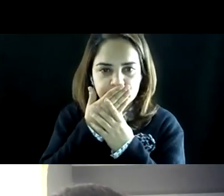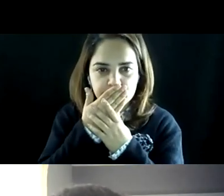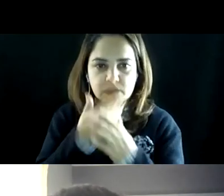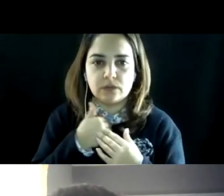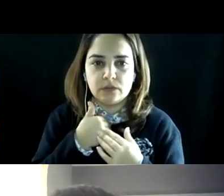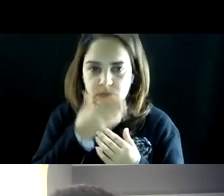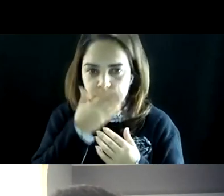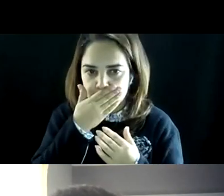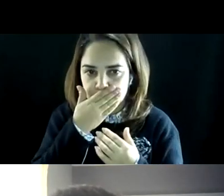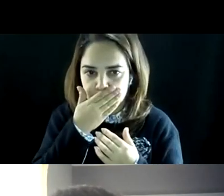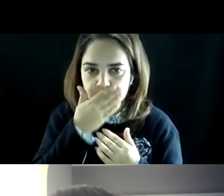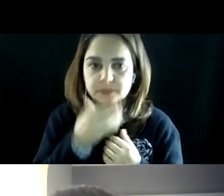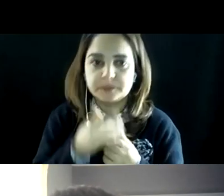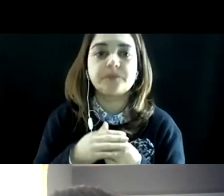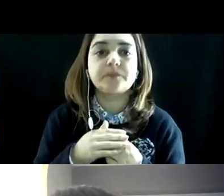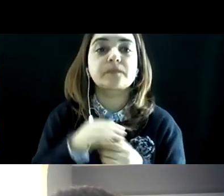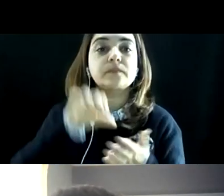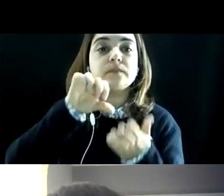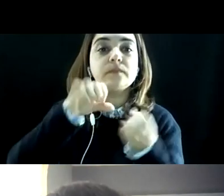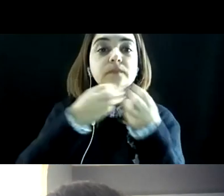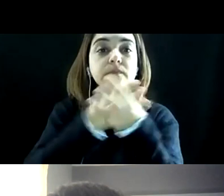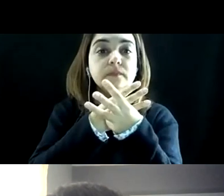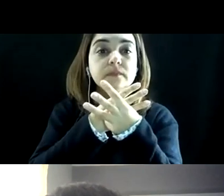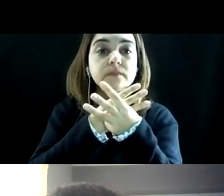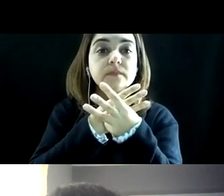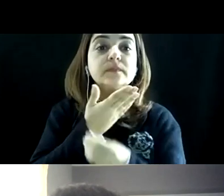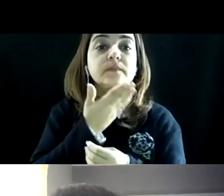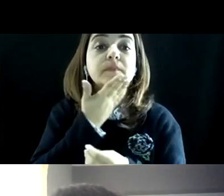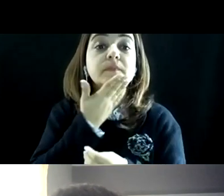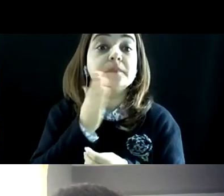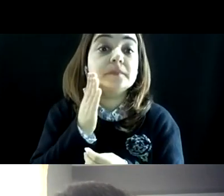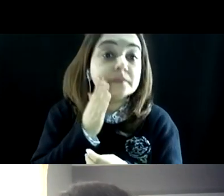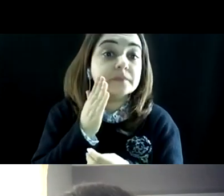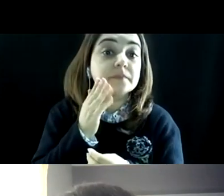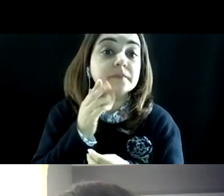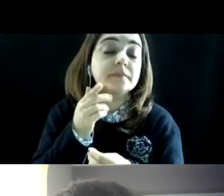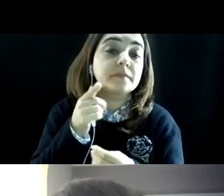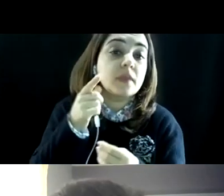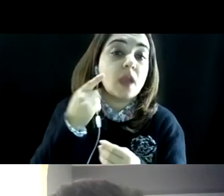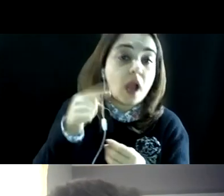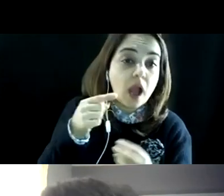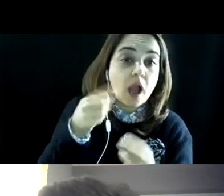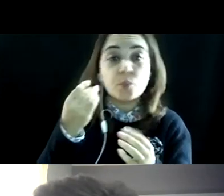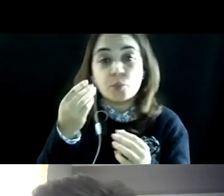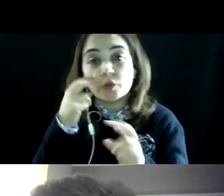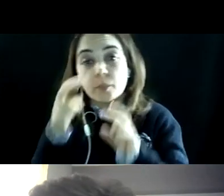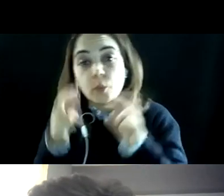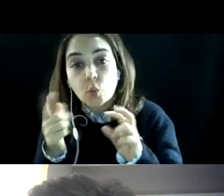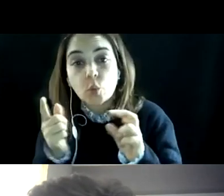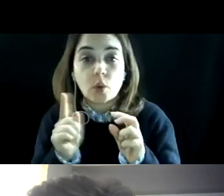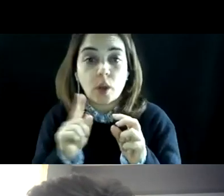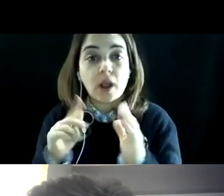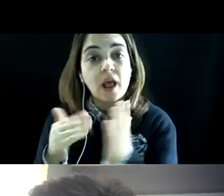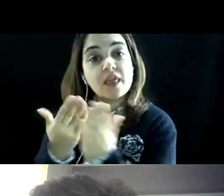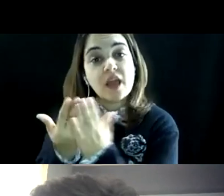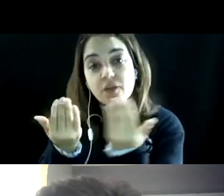conforme a procura que têm, dão à ANCAP, portanto, que é o organismo do Ministério da Educação que trata disso, as